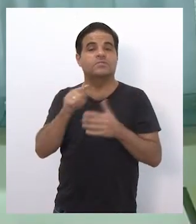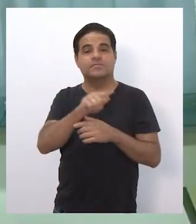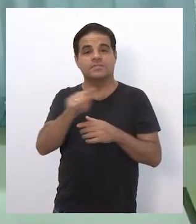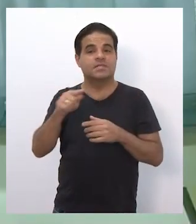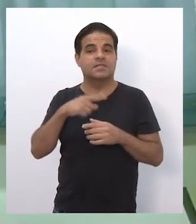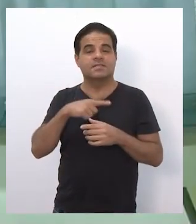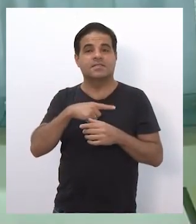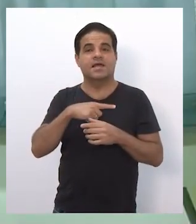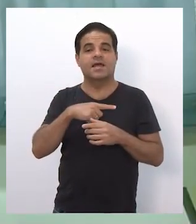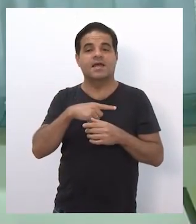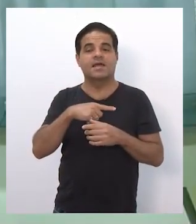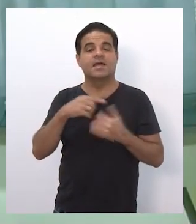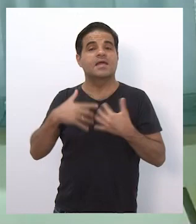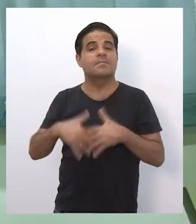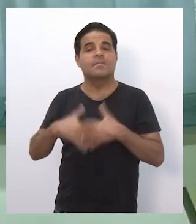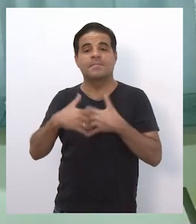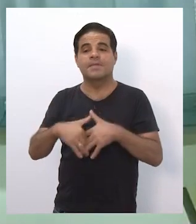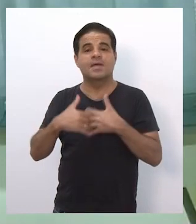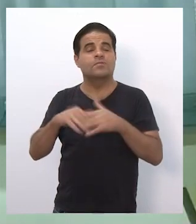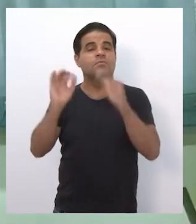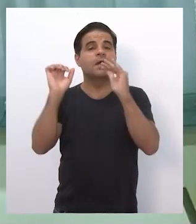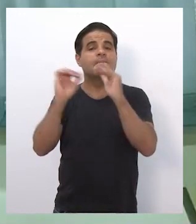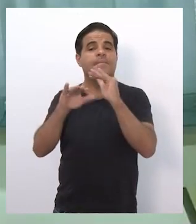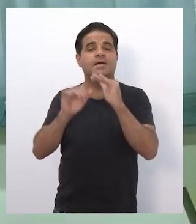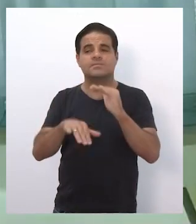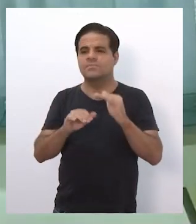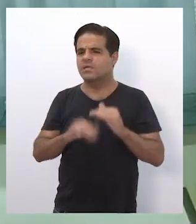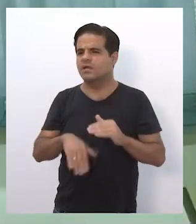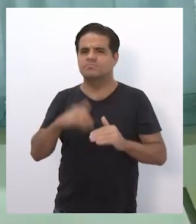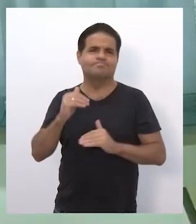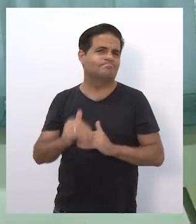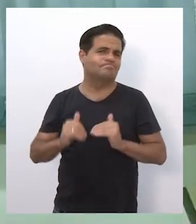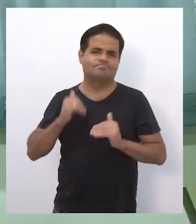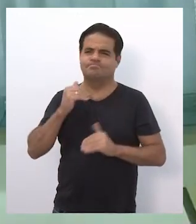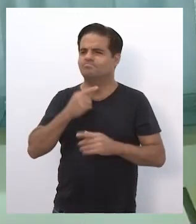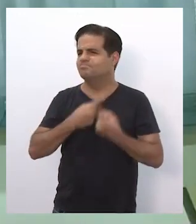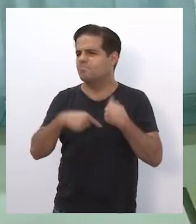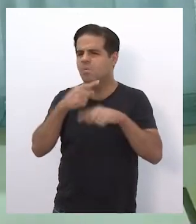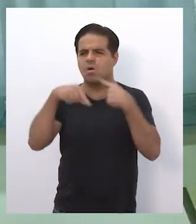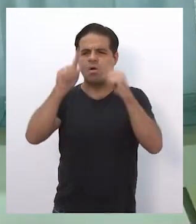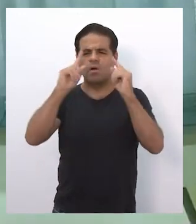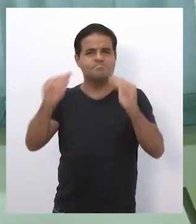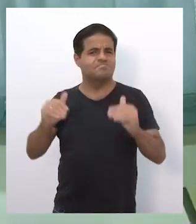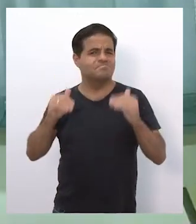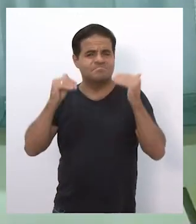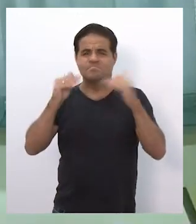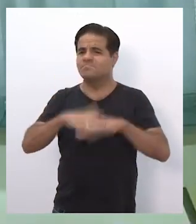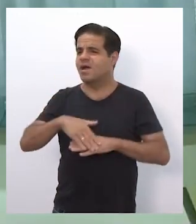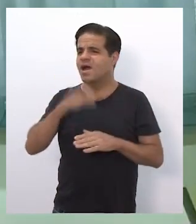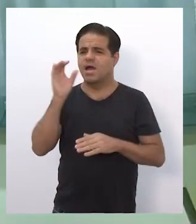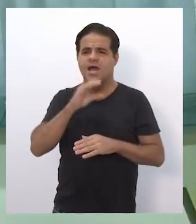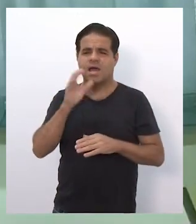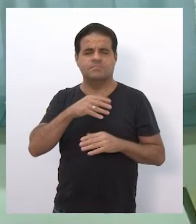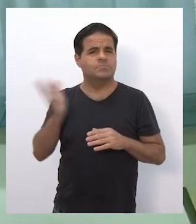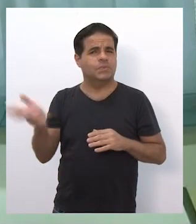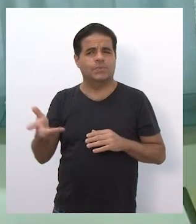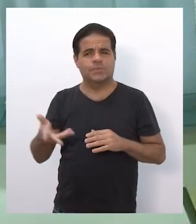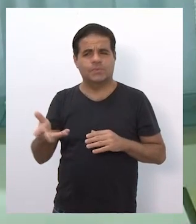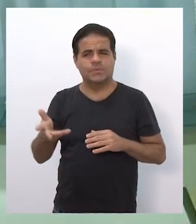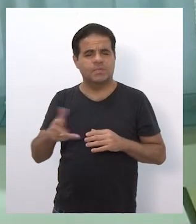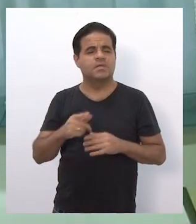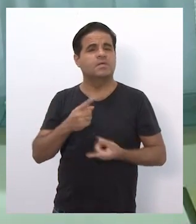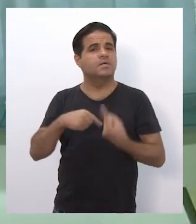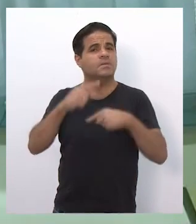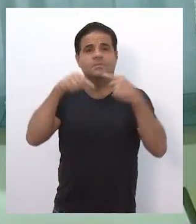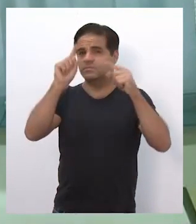né, equipamentos de armazenamento muito superior, muito, no caso, veloz, e a evolução